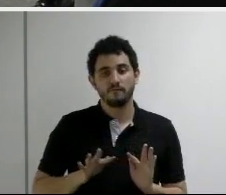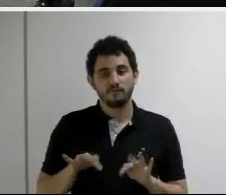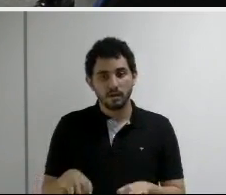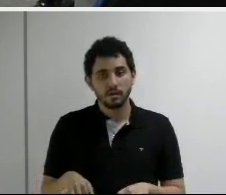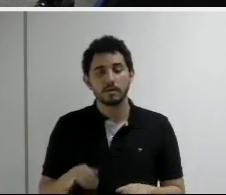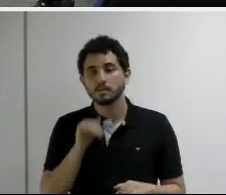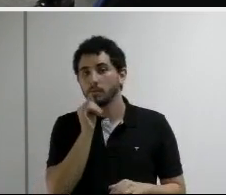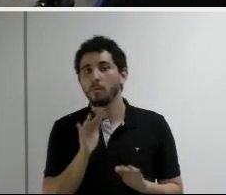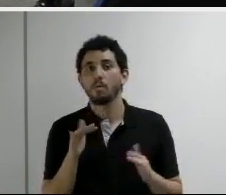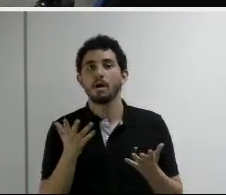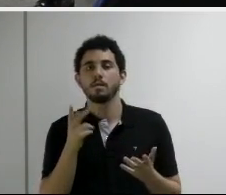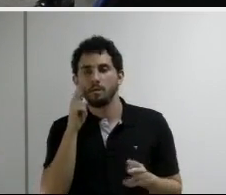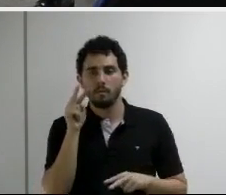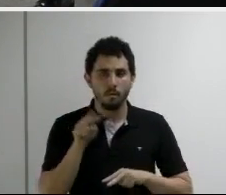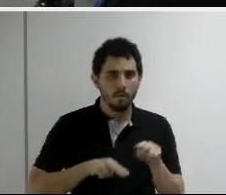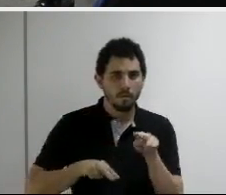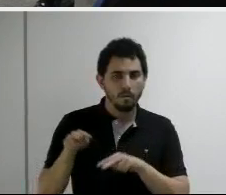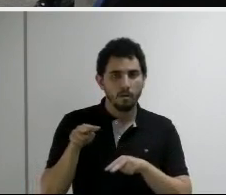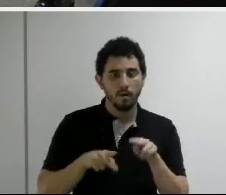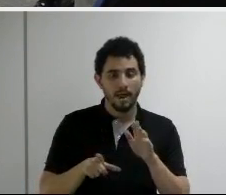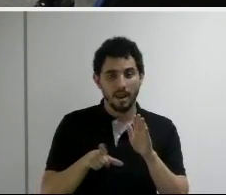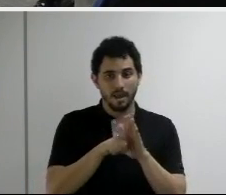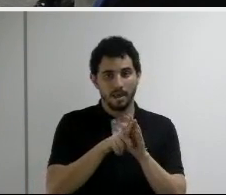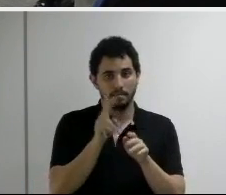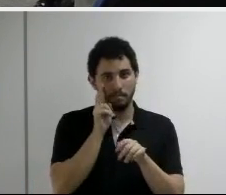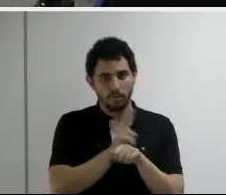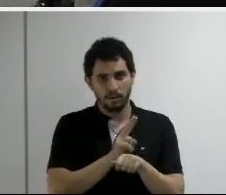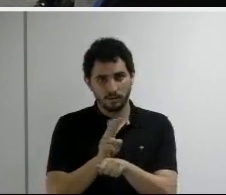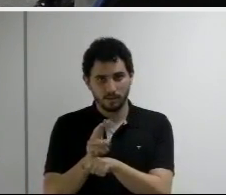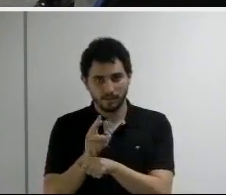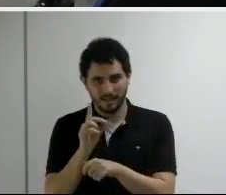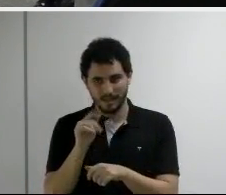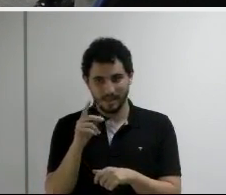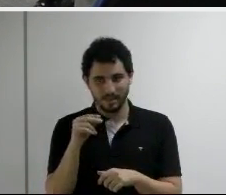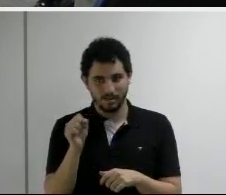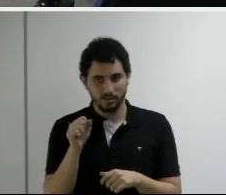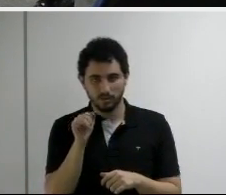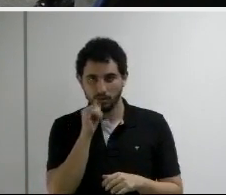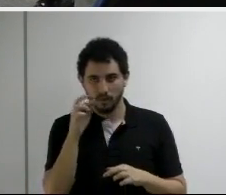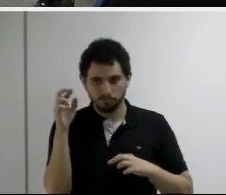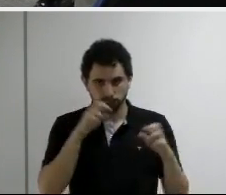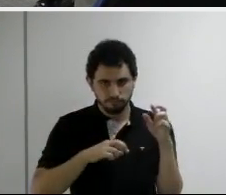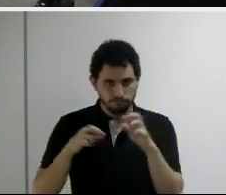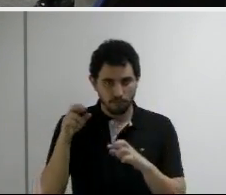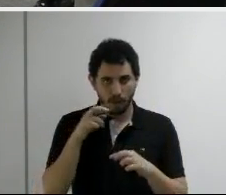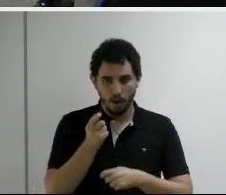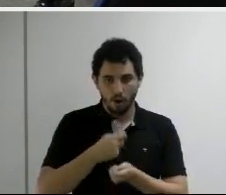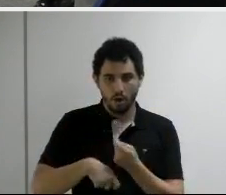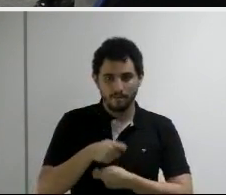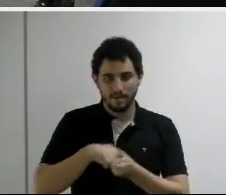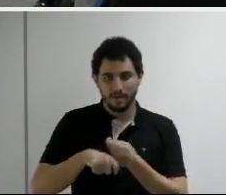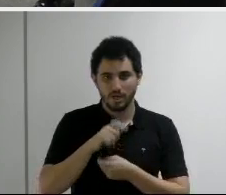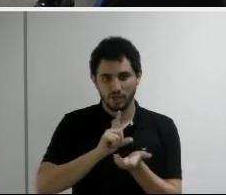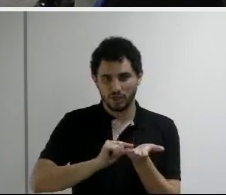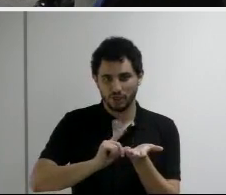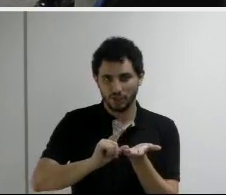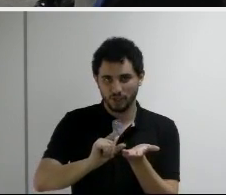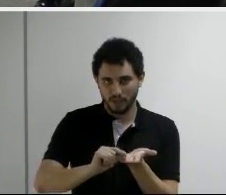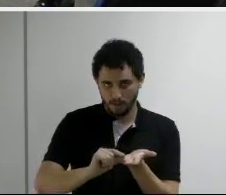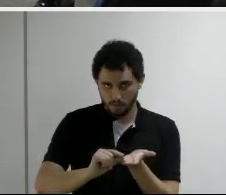quando eu olho a Lei de Proteção de Dados sobre a ótica da economia digital propriamente